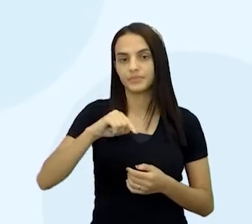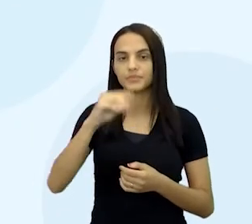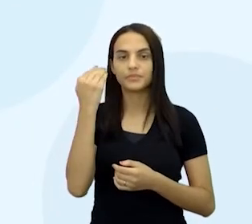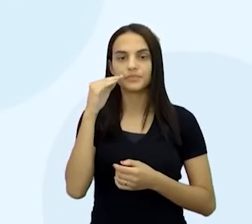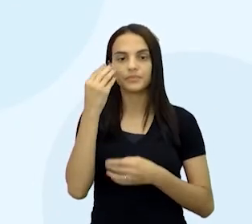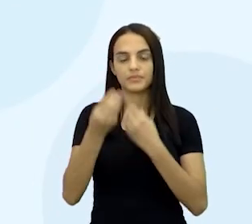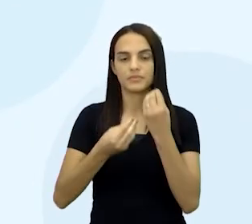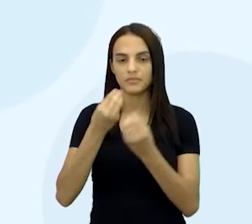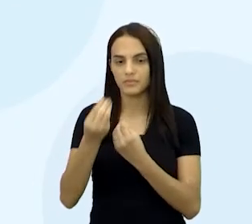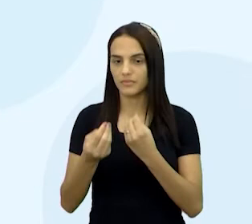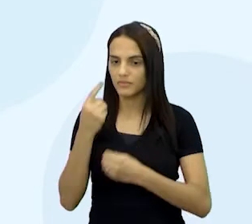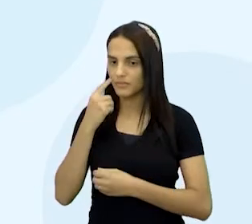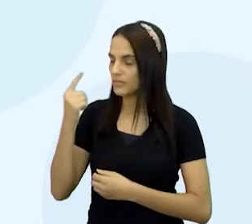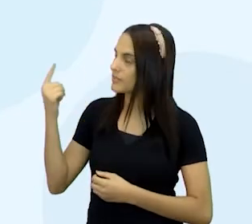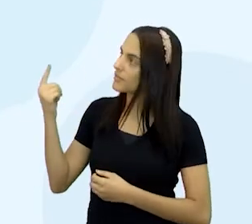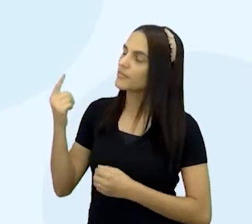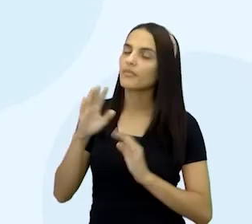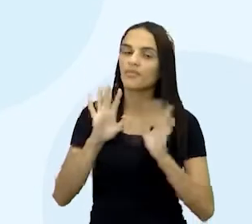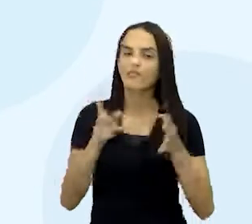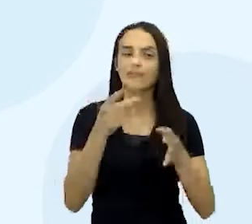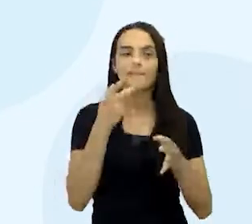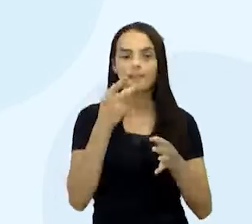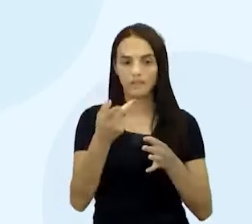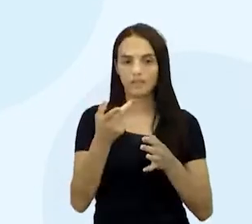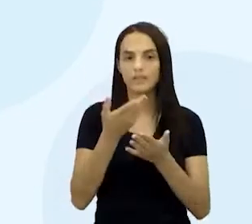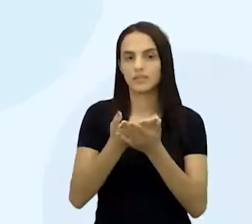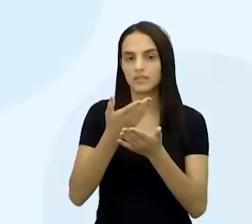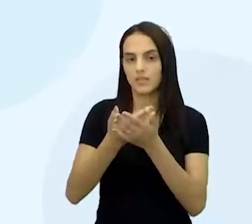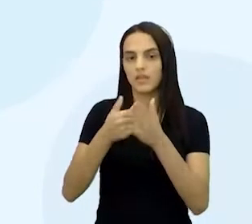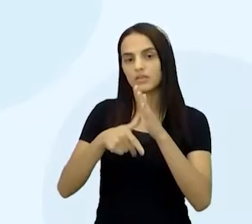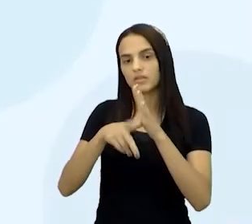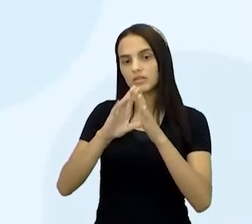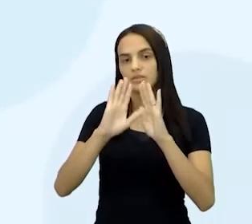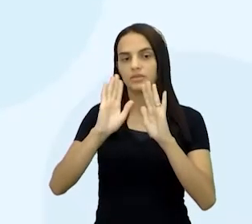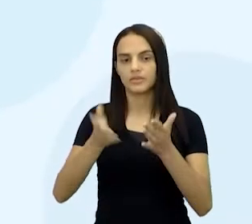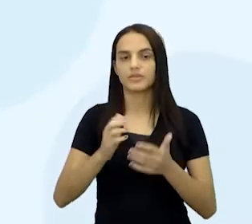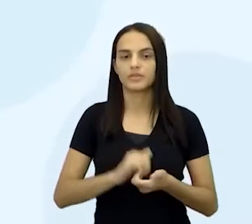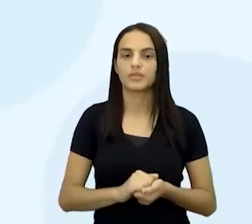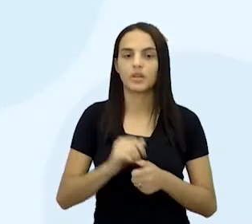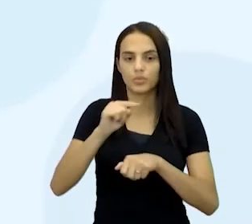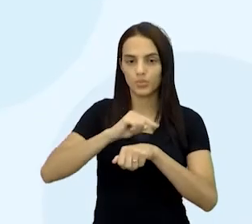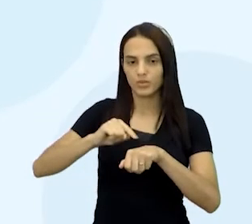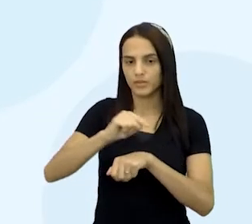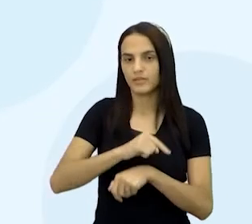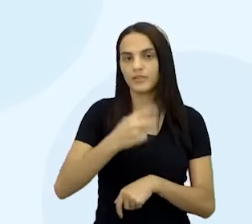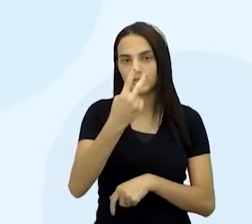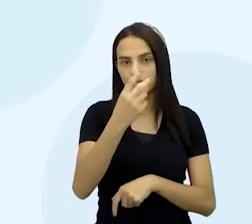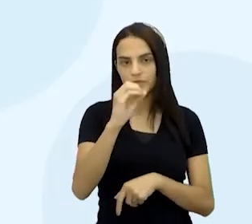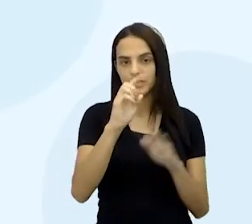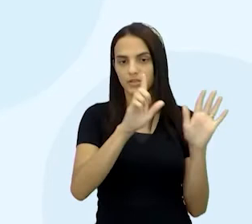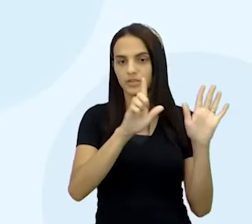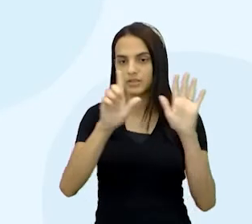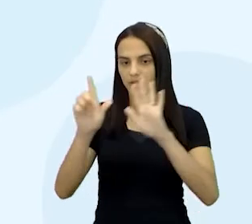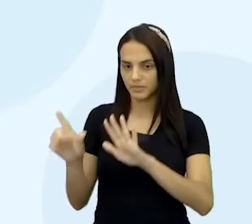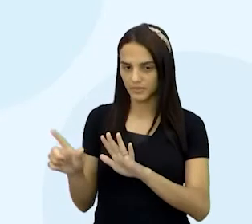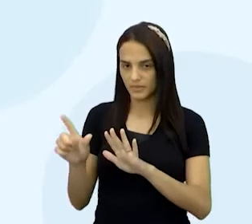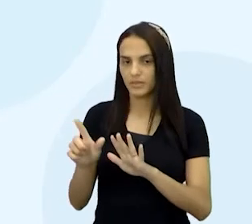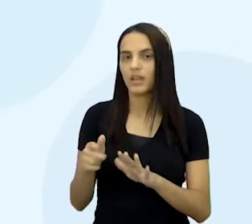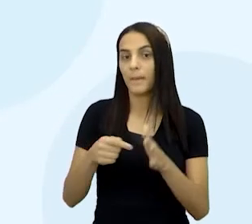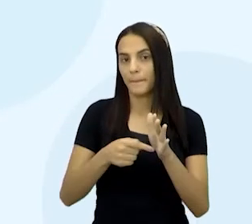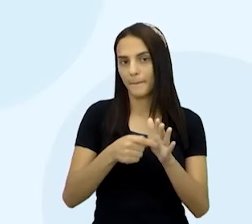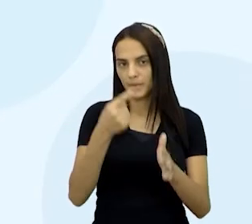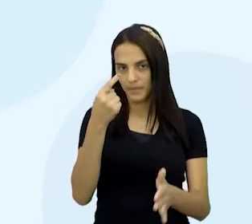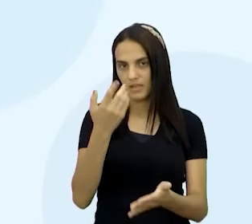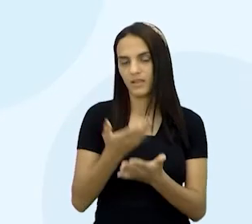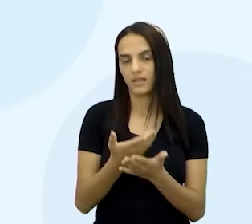como ele vai funcionar, olha só. Já falamos nas aulas anteriores também, que a duração dele aí é de 20 semanas. Essa é a nossa